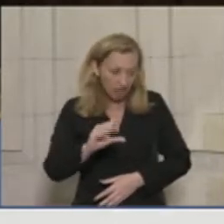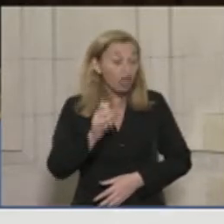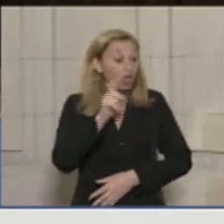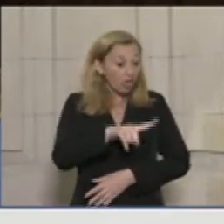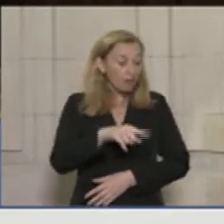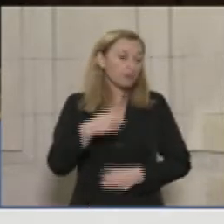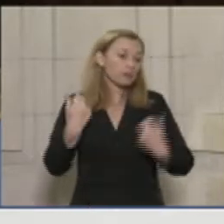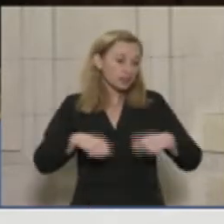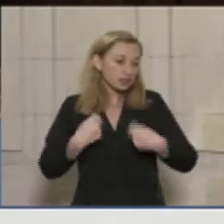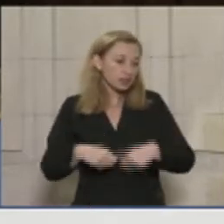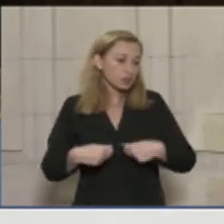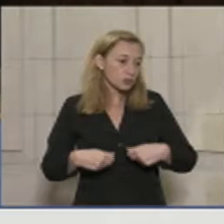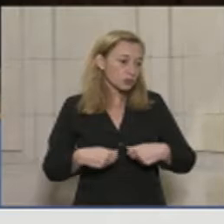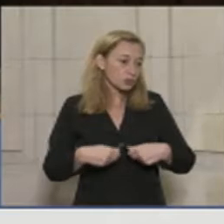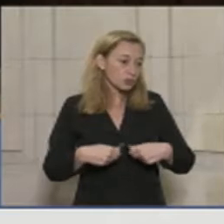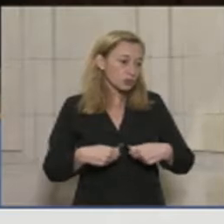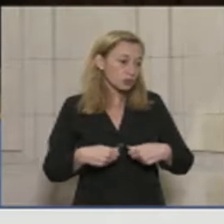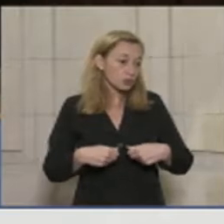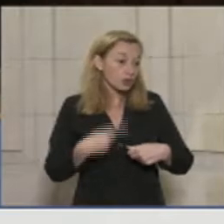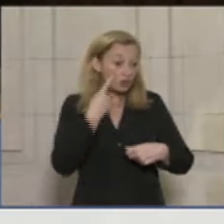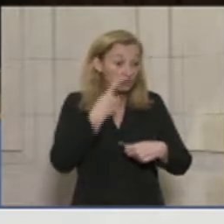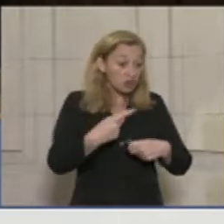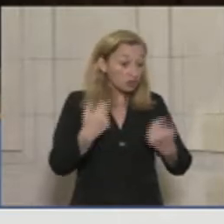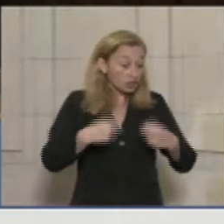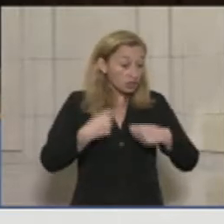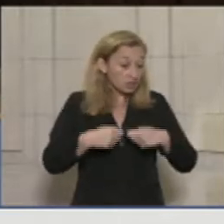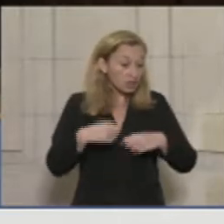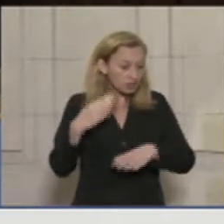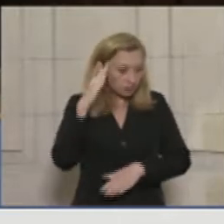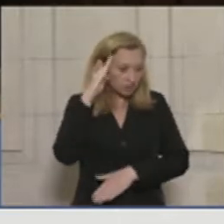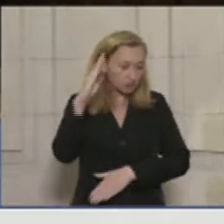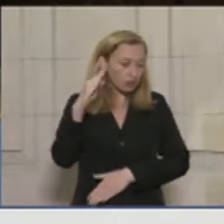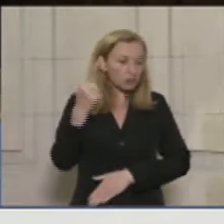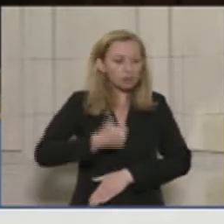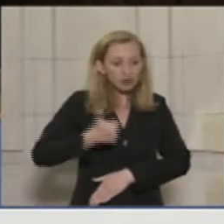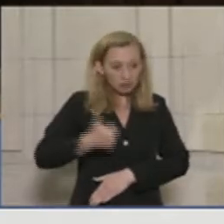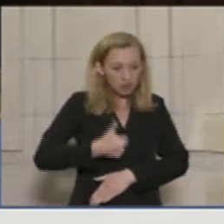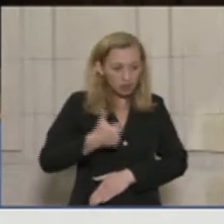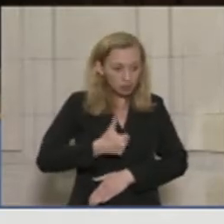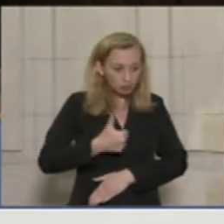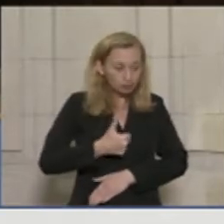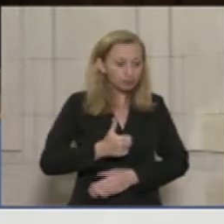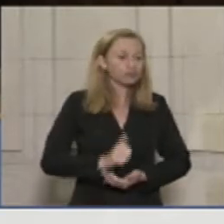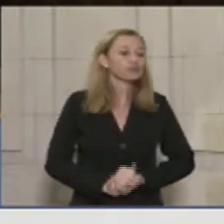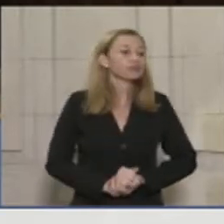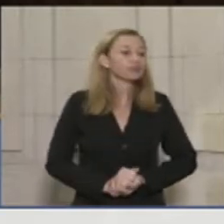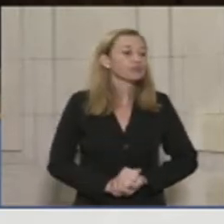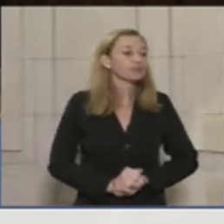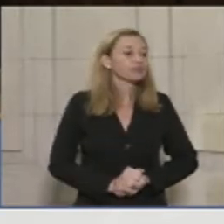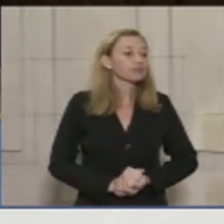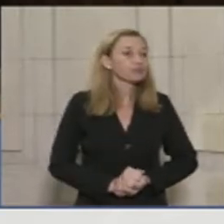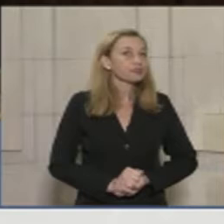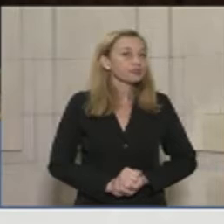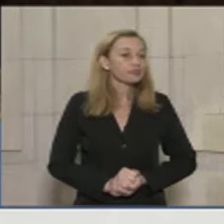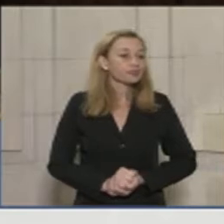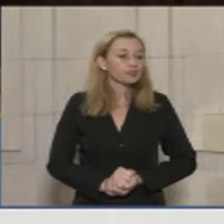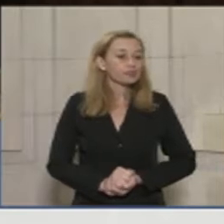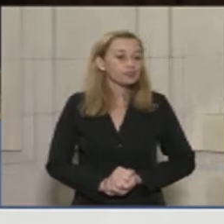repercutir as necessidades principais. Primeiro, um complexo desse porte tem que